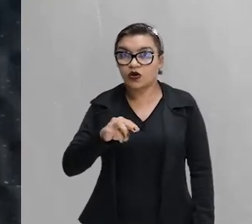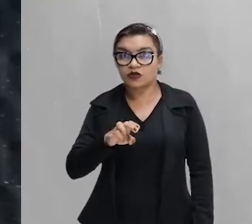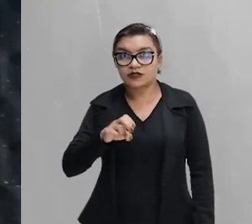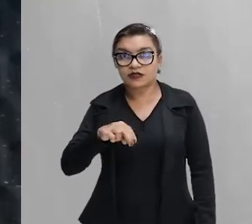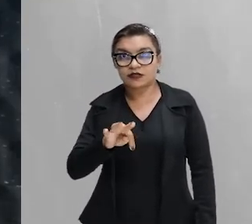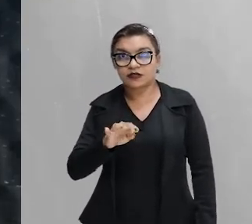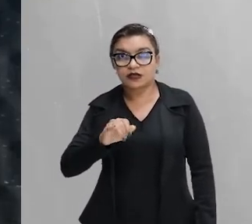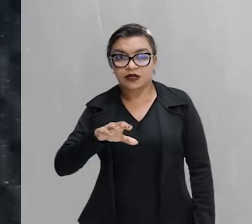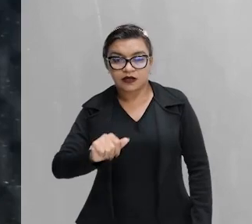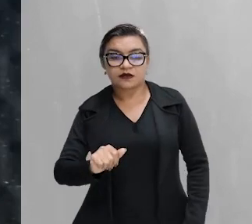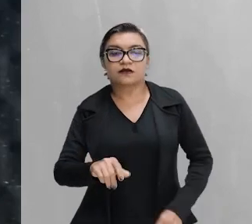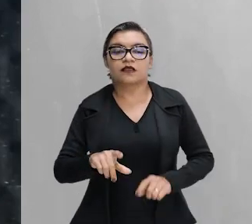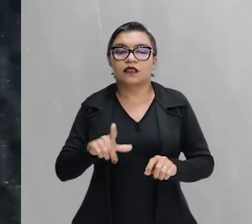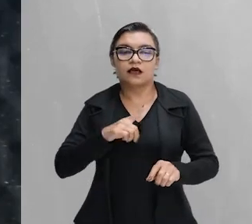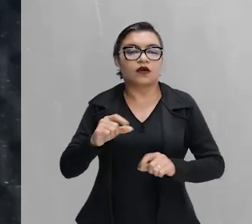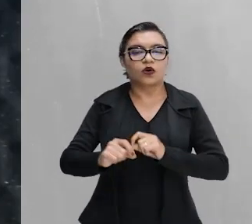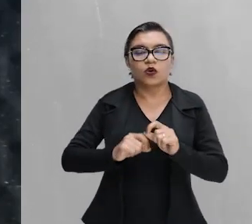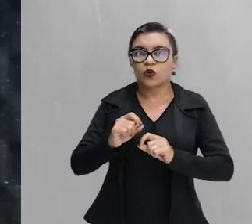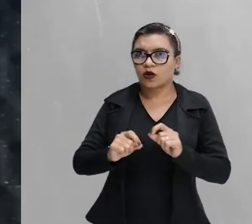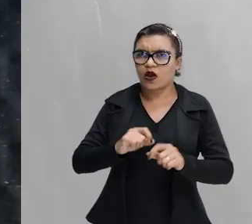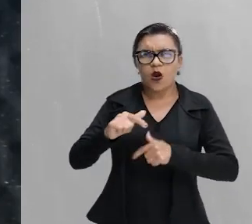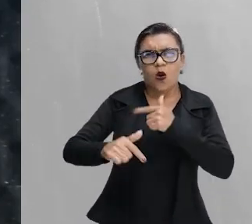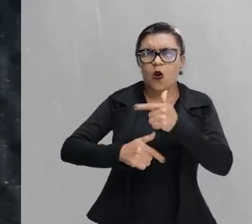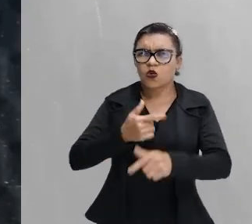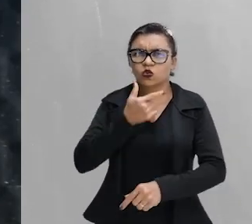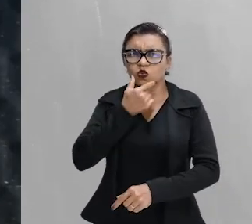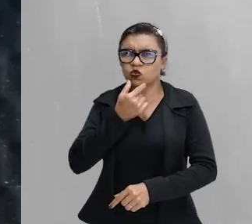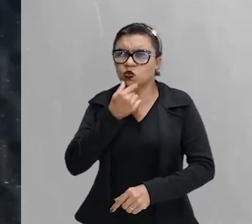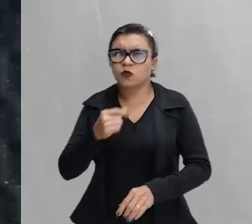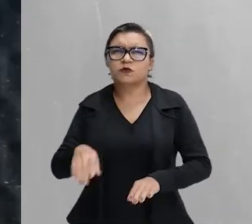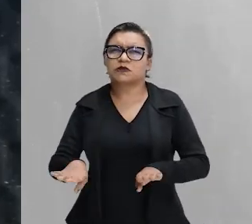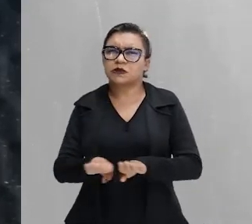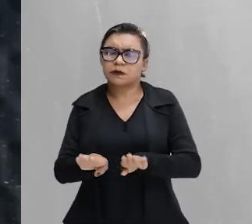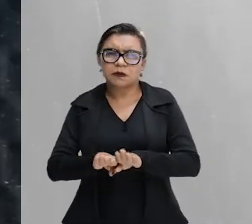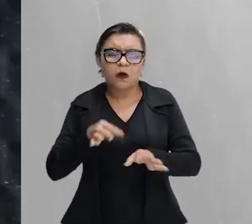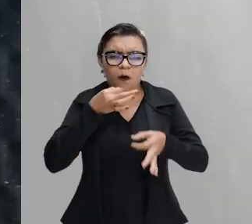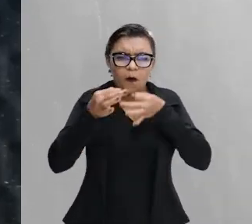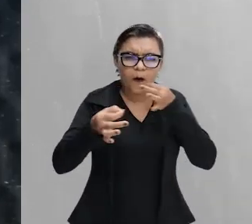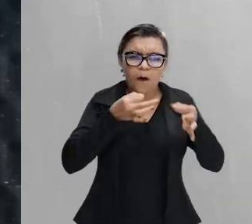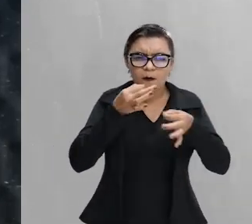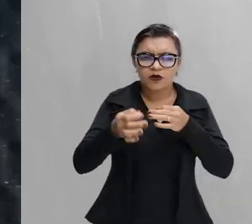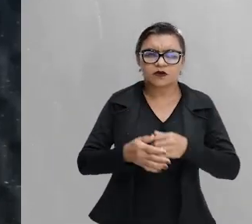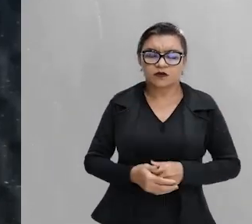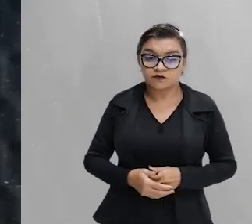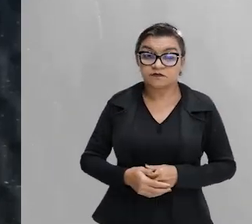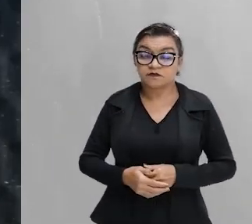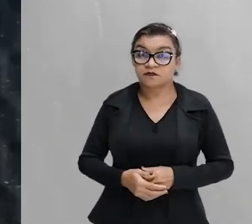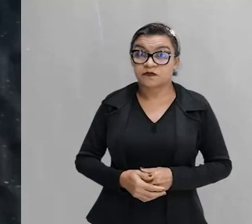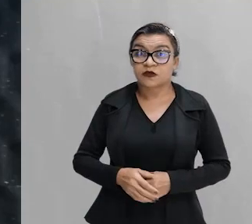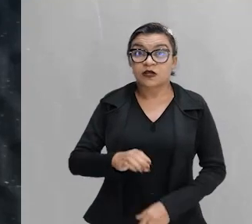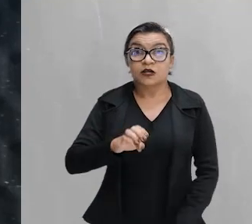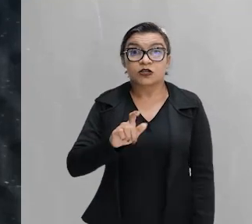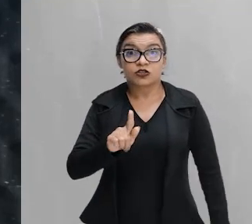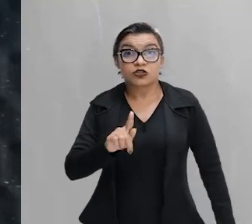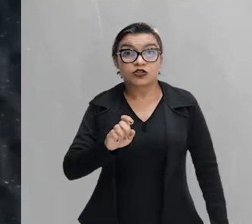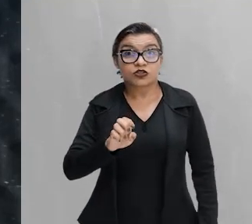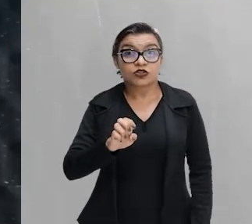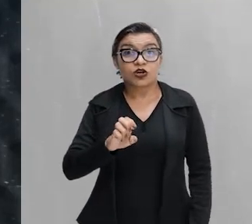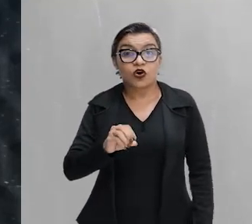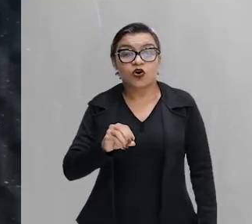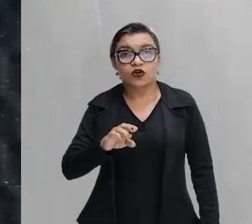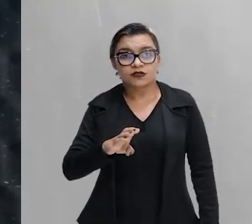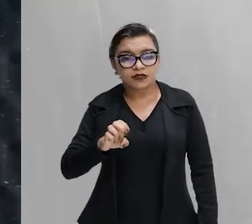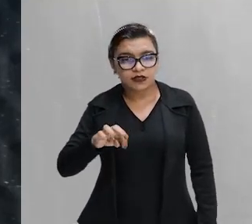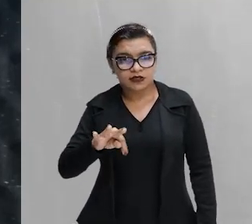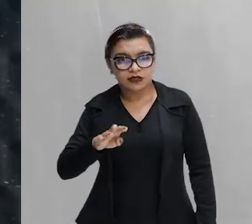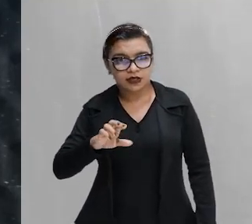foram defensores dessa teoria geocêntrica. A teoria geocêntrica trabalha com um sistema em que a Terra, né, é o